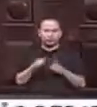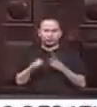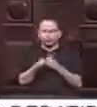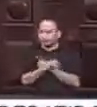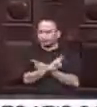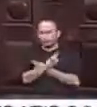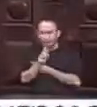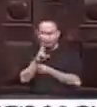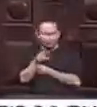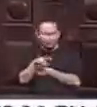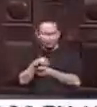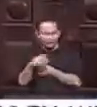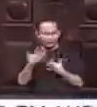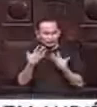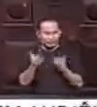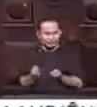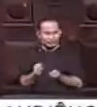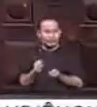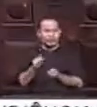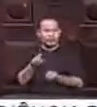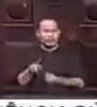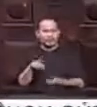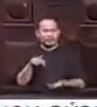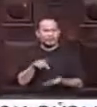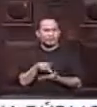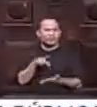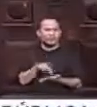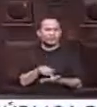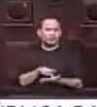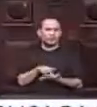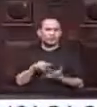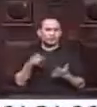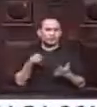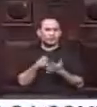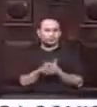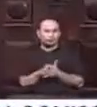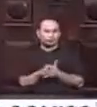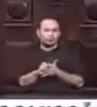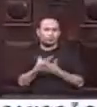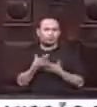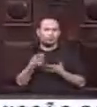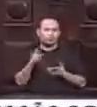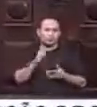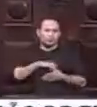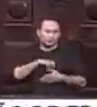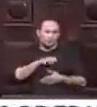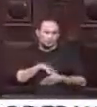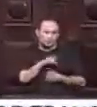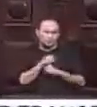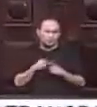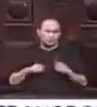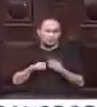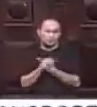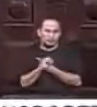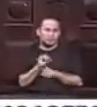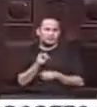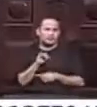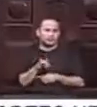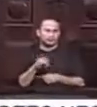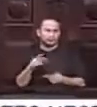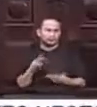vai de forma alguma aceitar. É um verdadeiro soco no estômago da sociedade se realmente esta